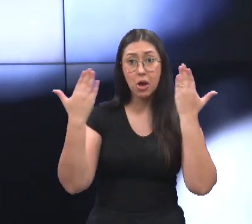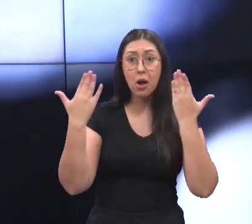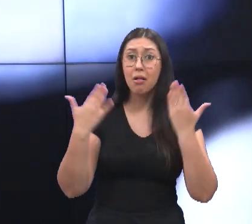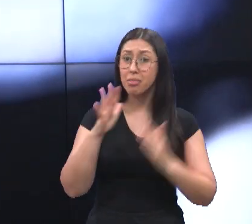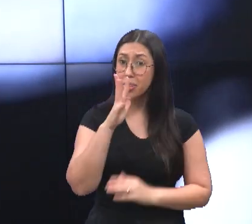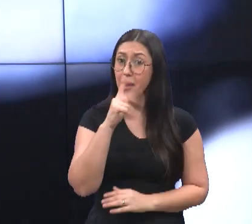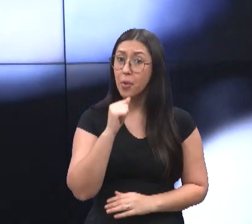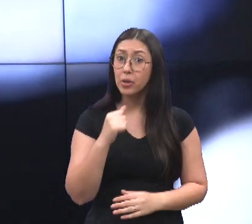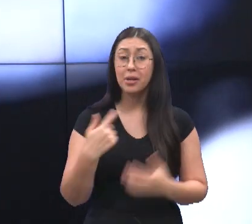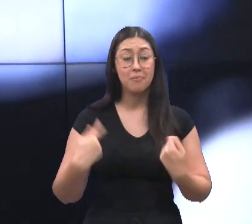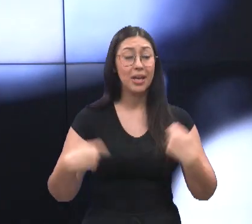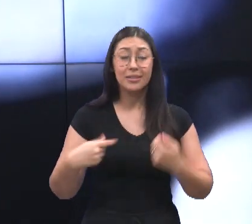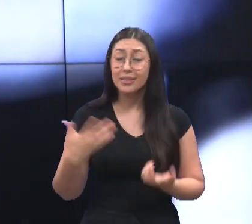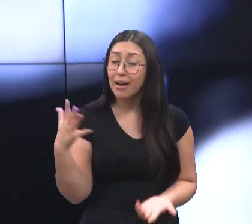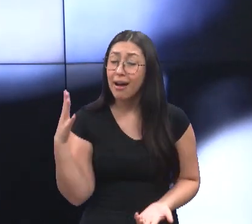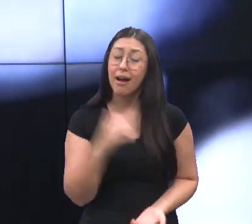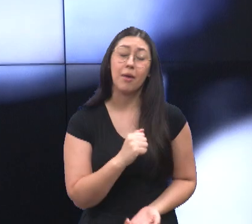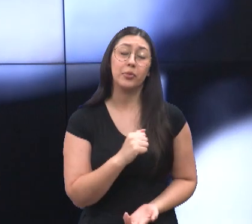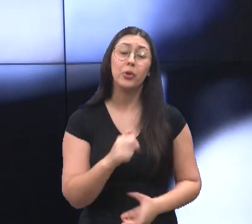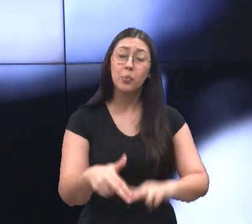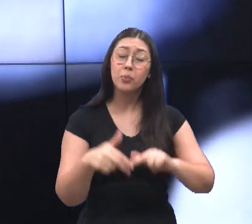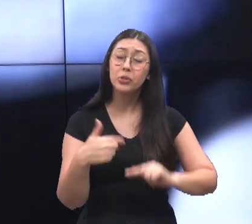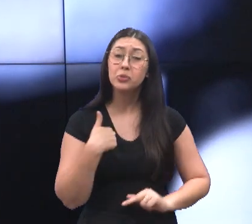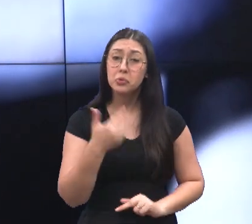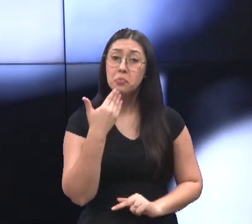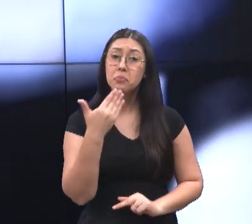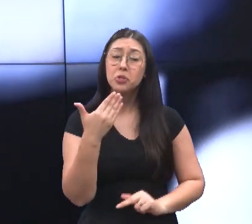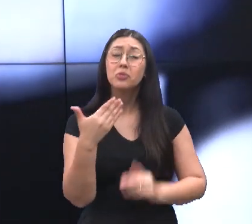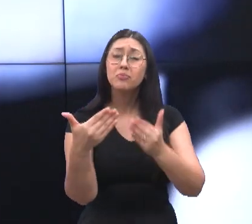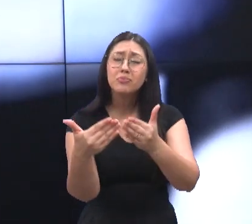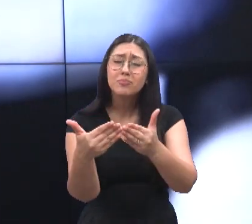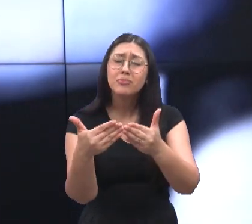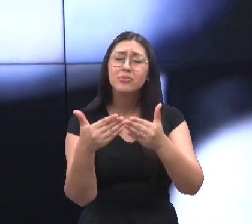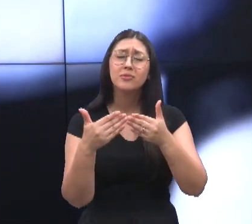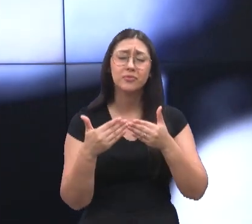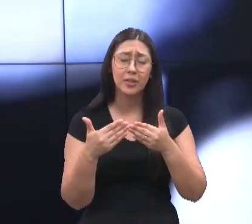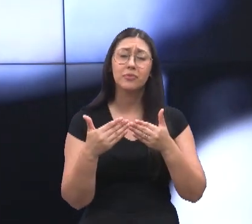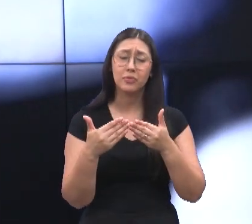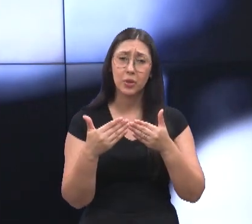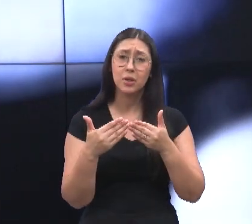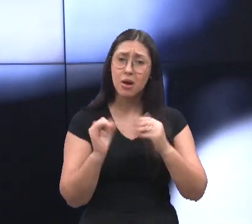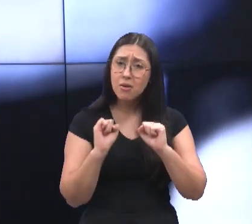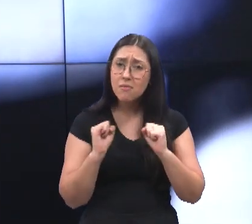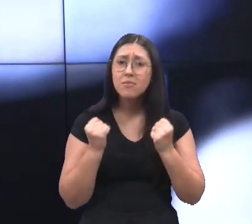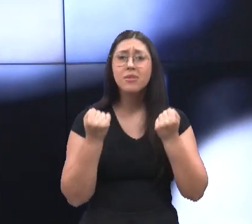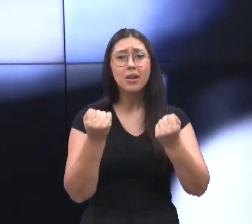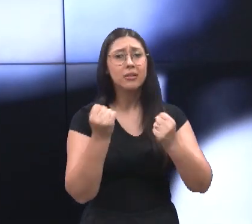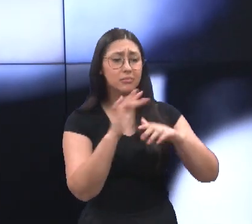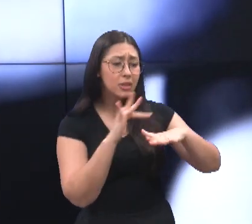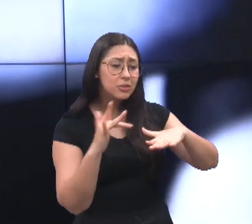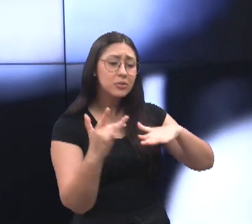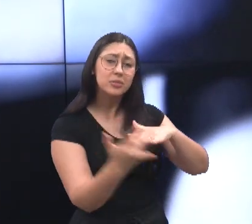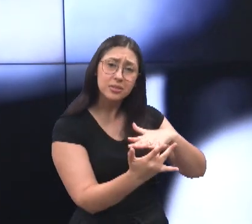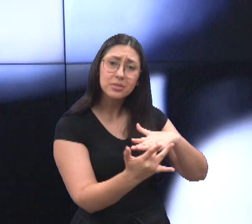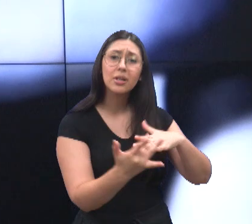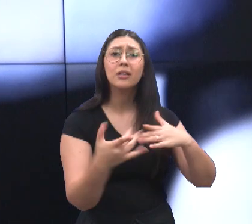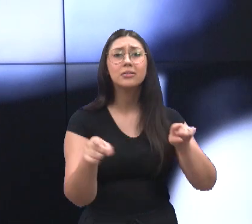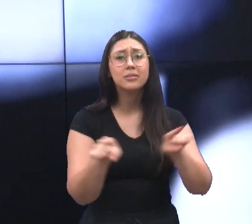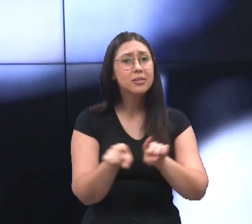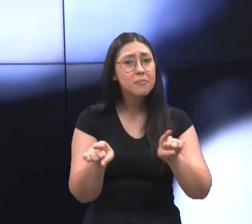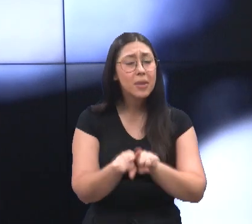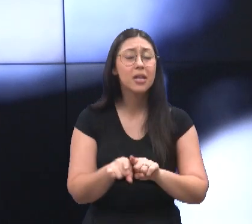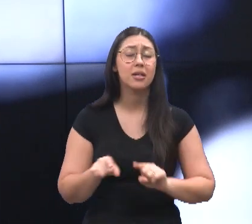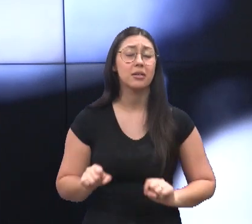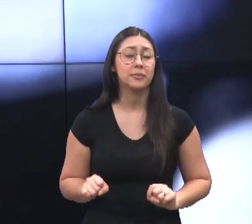Então, pedir encarecidamente para todos aí que se engajem nas redes sociais, porventura